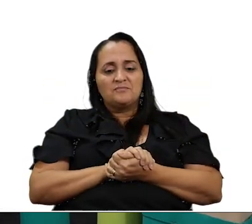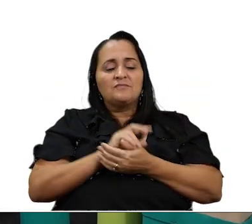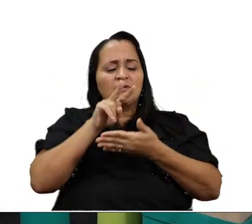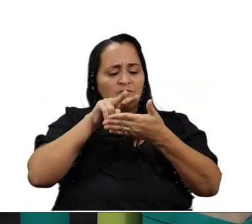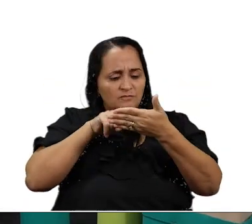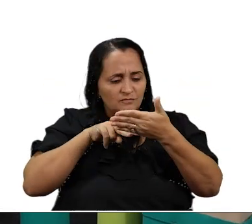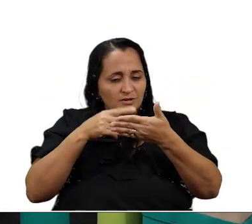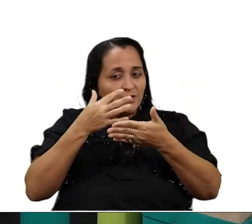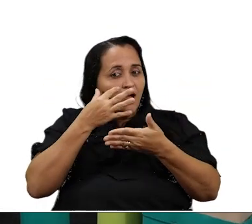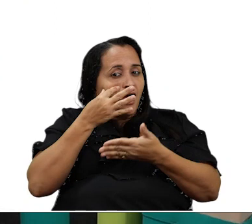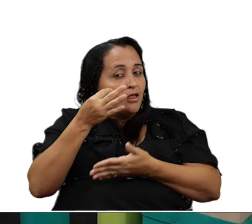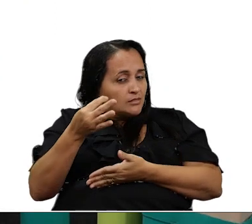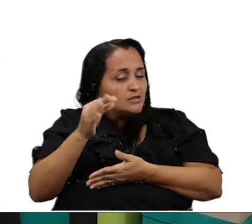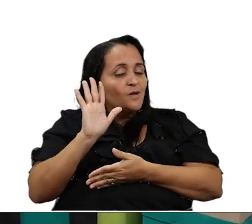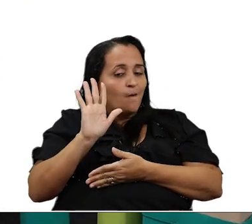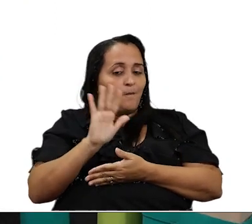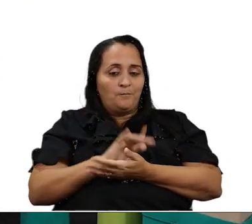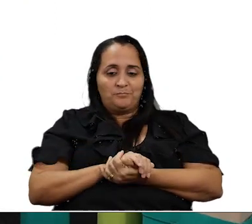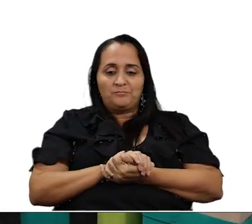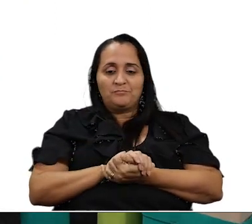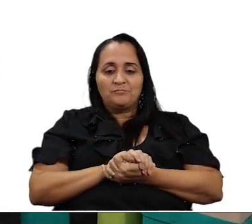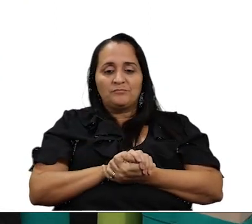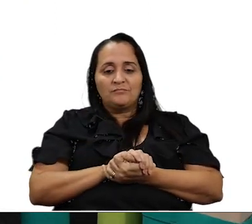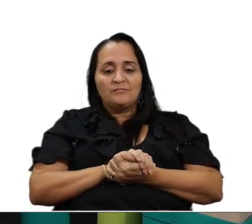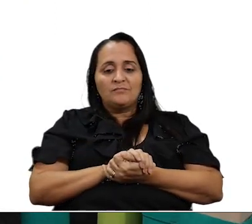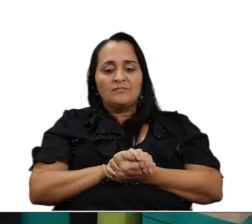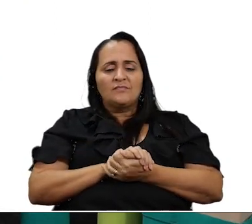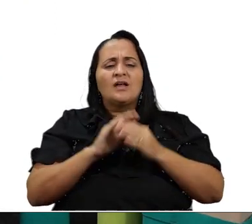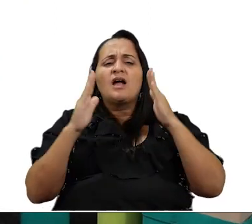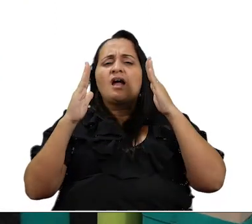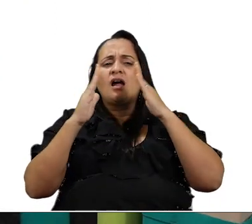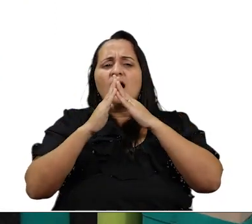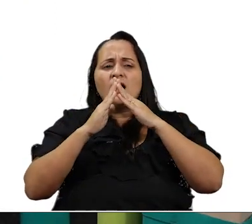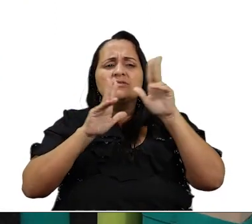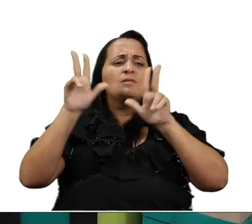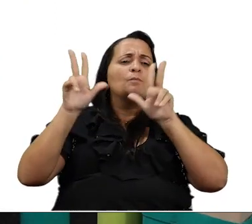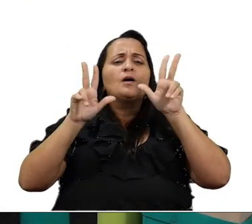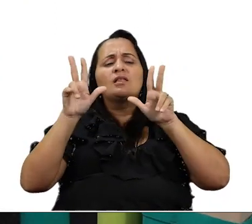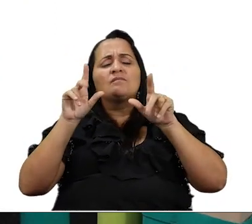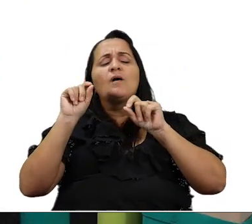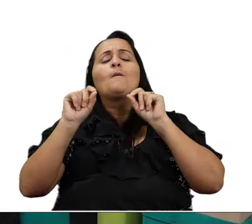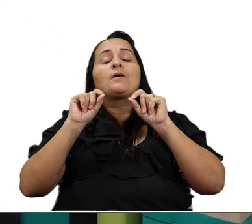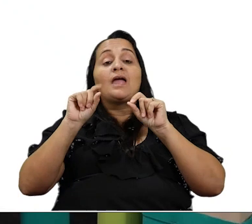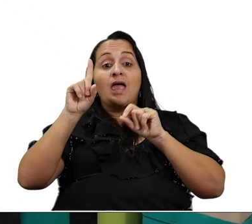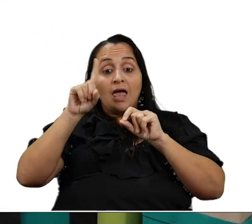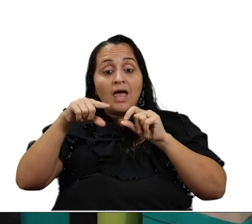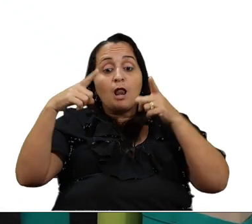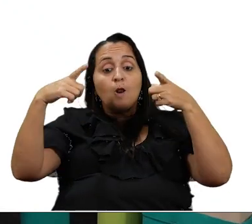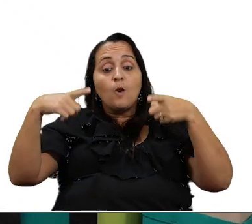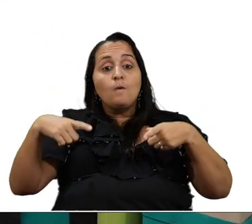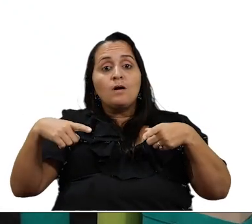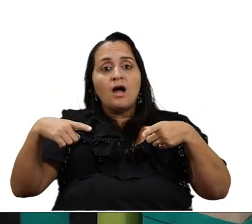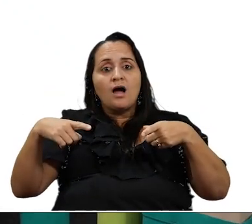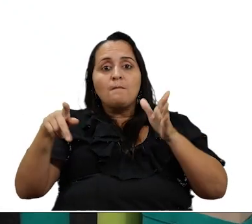Vou chamar a atenção para algumas coisas. Casa do Carnaval é um espaço dedicado à folia